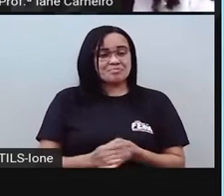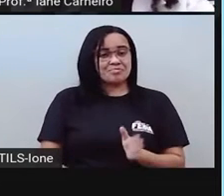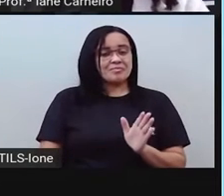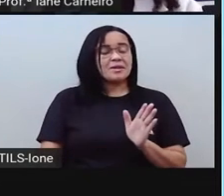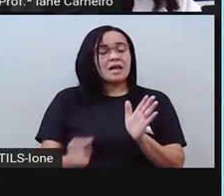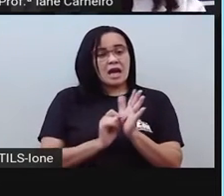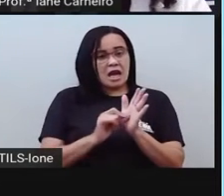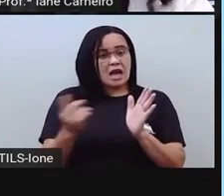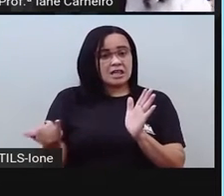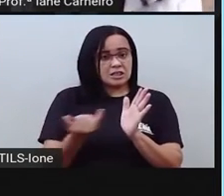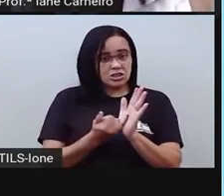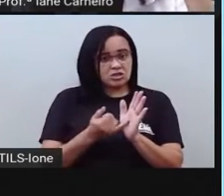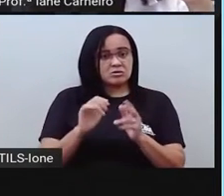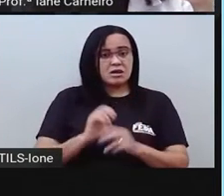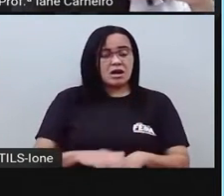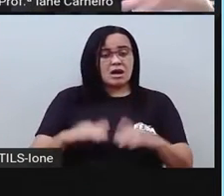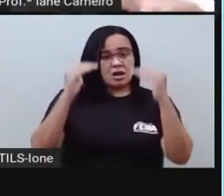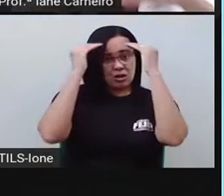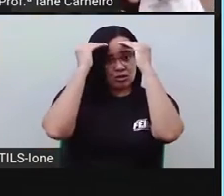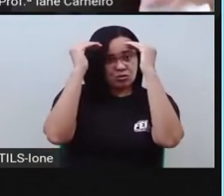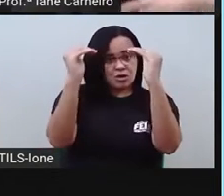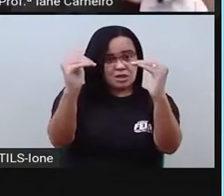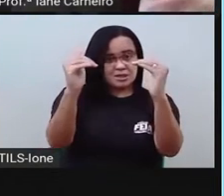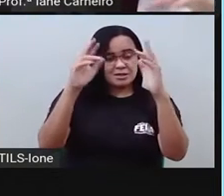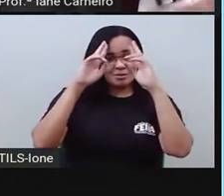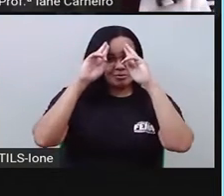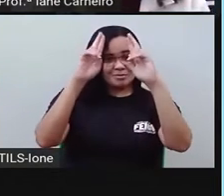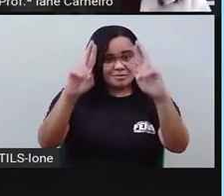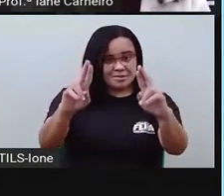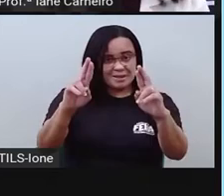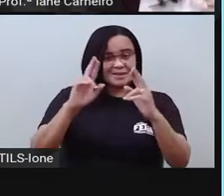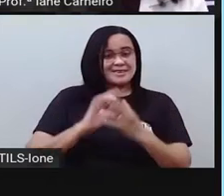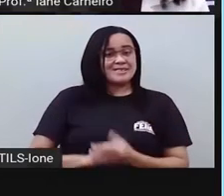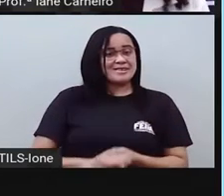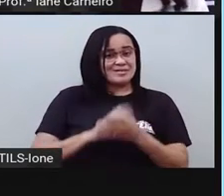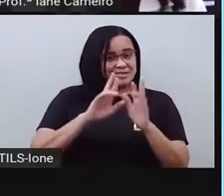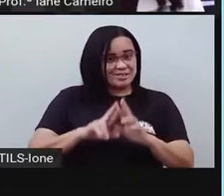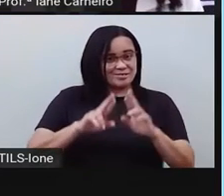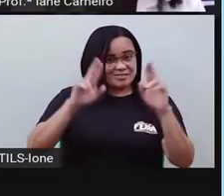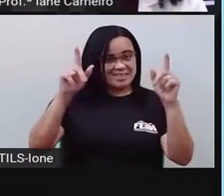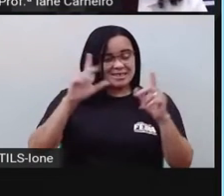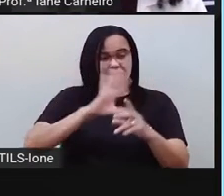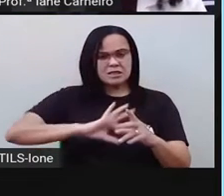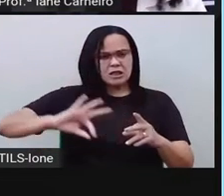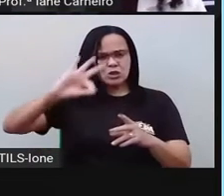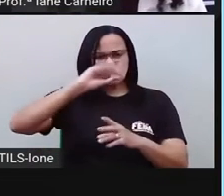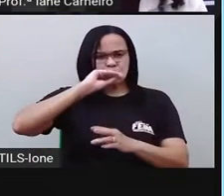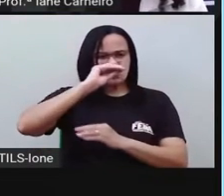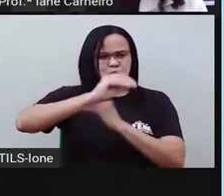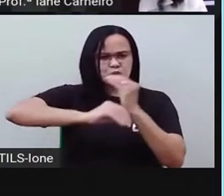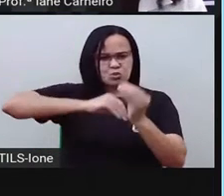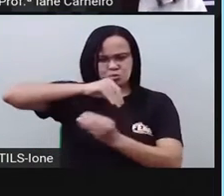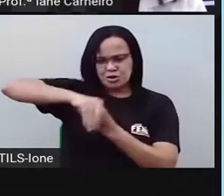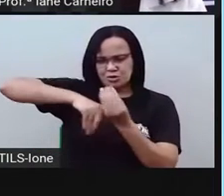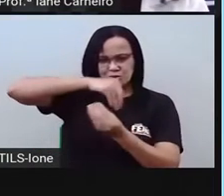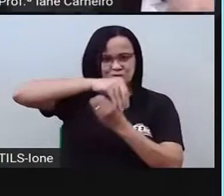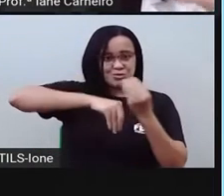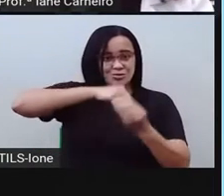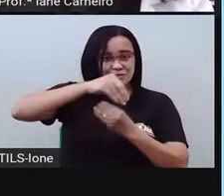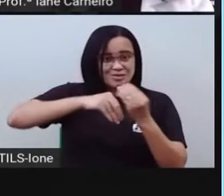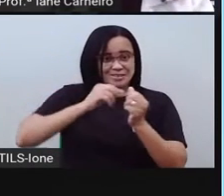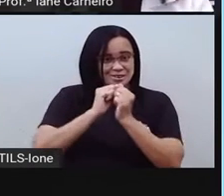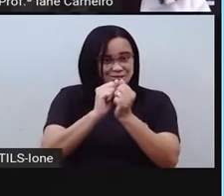diferença, o respeito, tudo isso junto e misturado, né? É importante para que a gente tenha uma